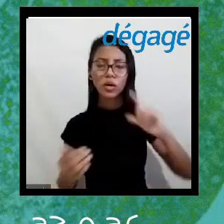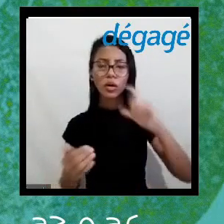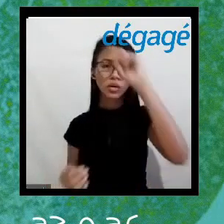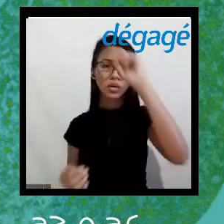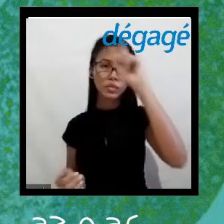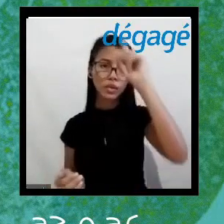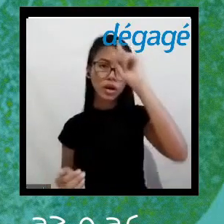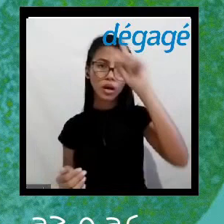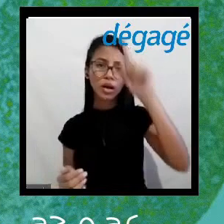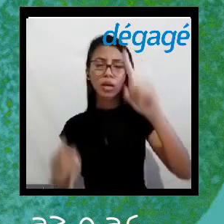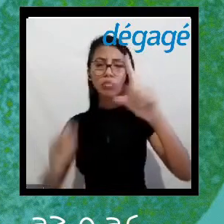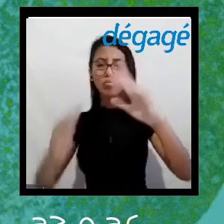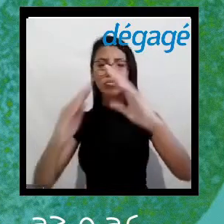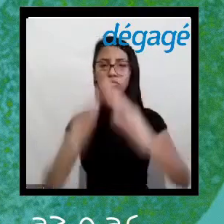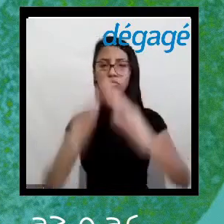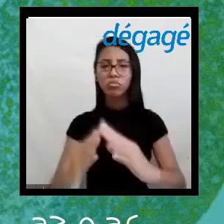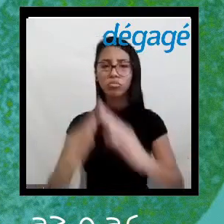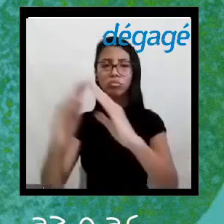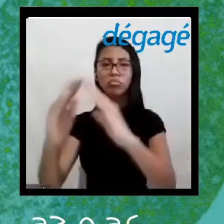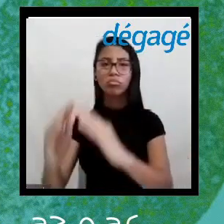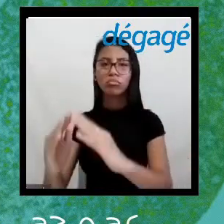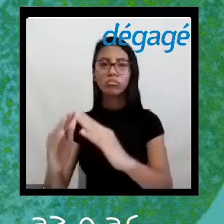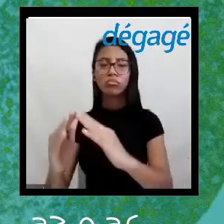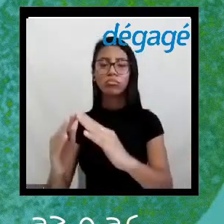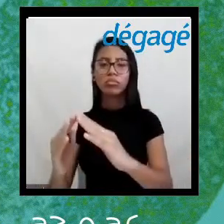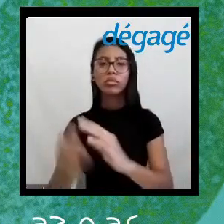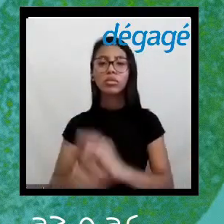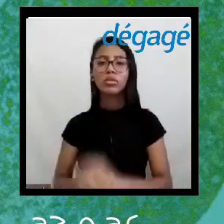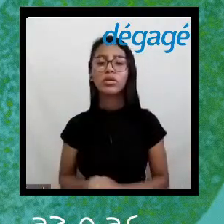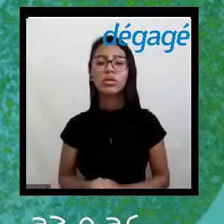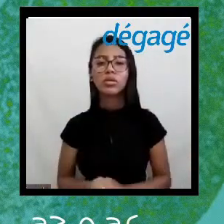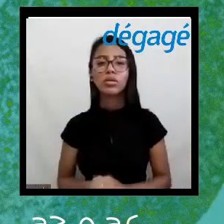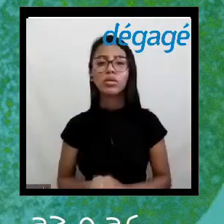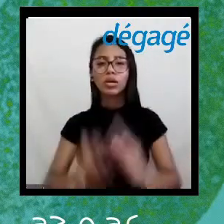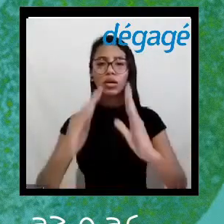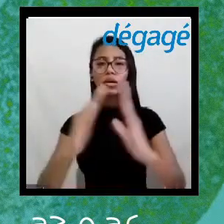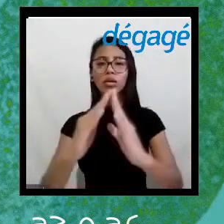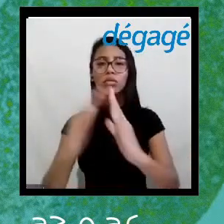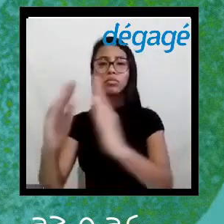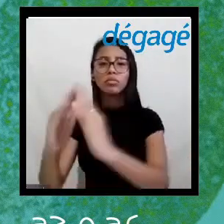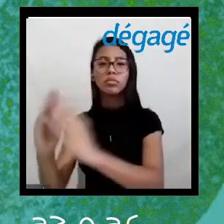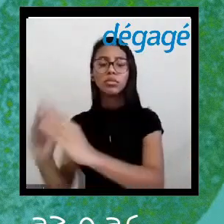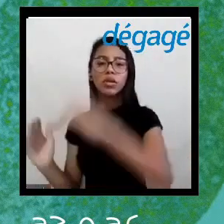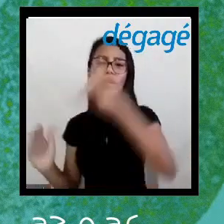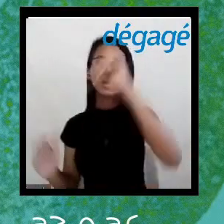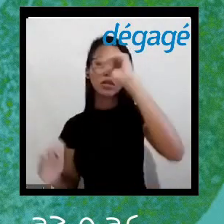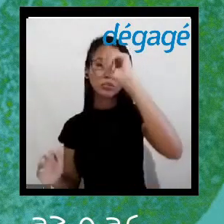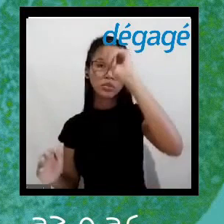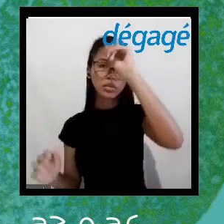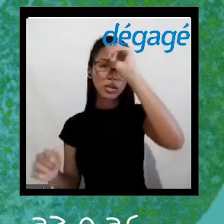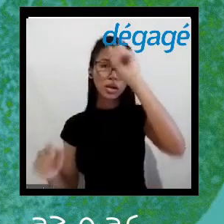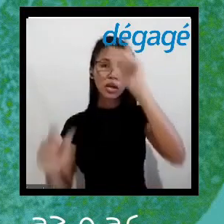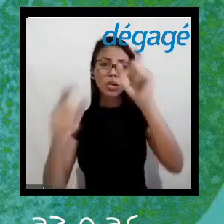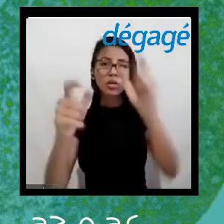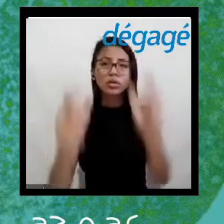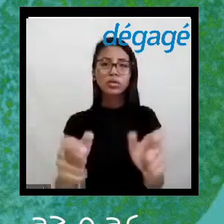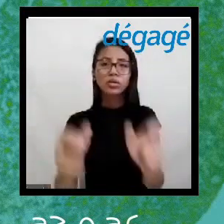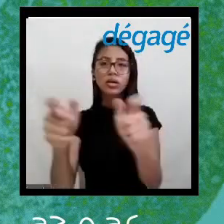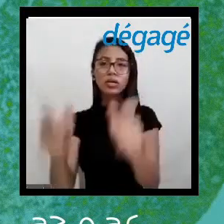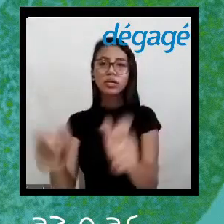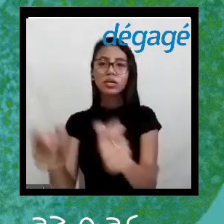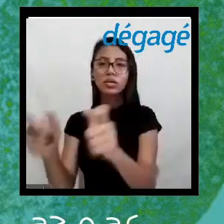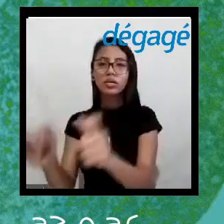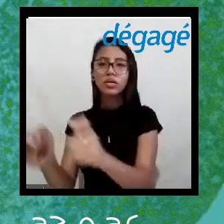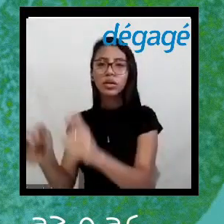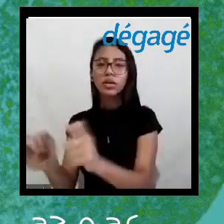Aldeota, e outras clínicas, né, o meu pequeno Cotolengo. Ou seja, é um prazer